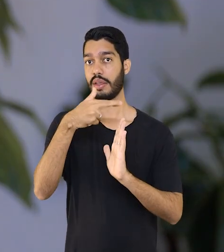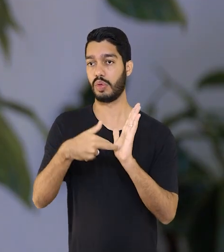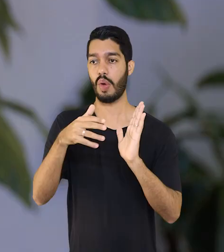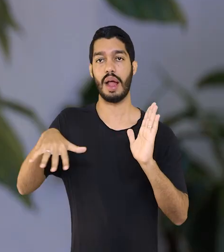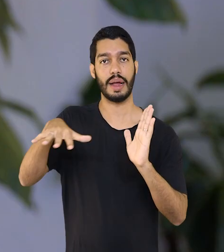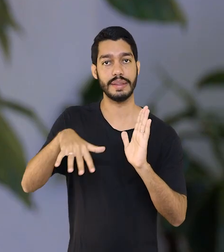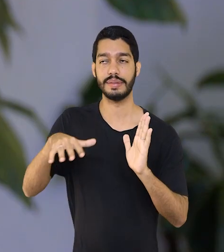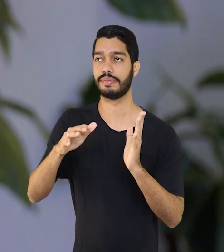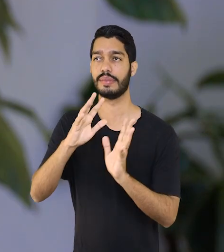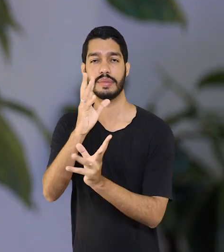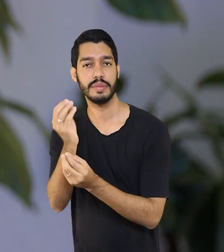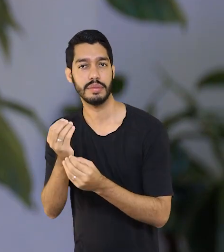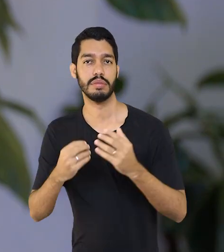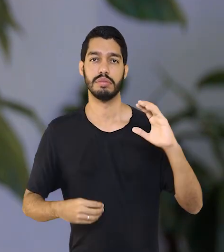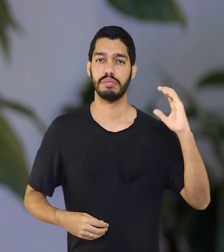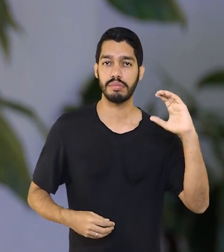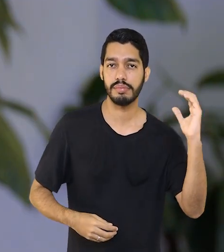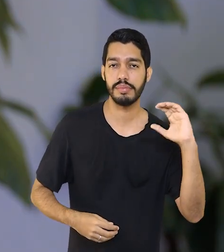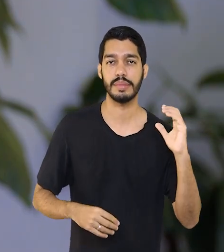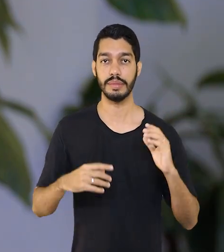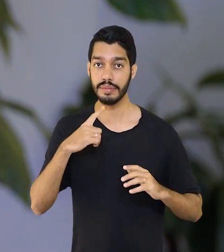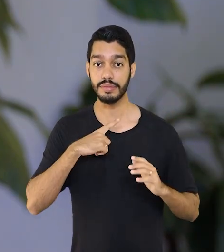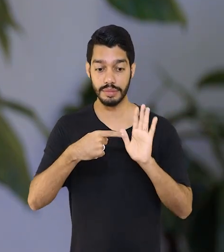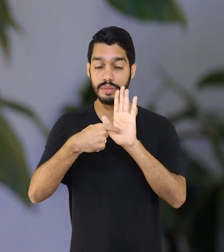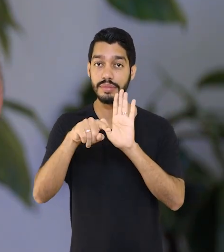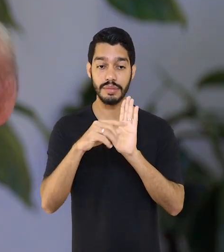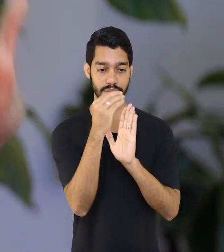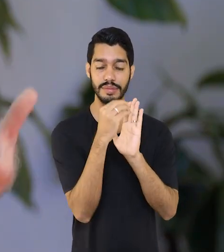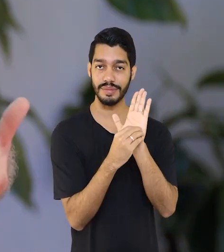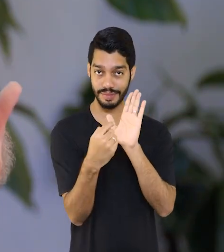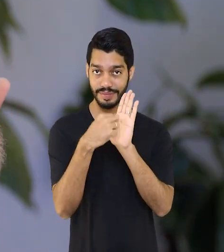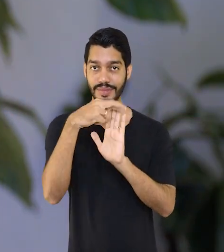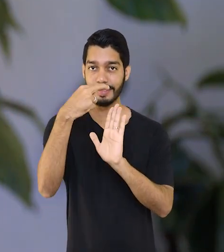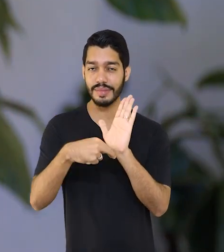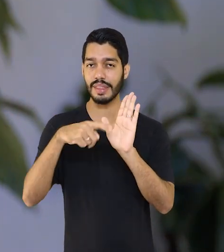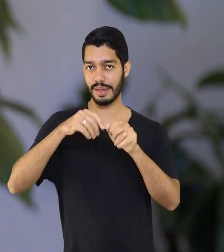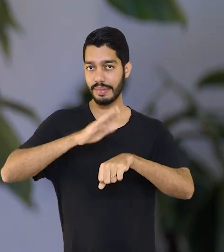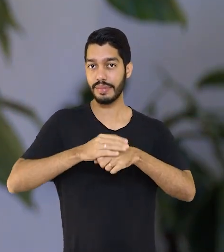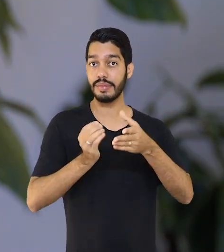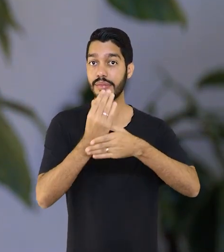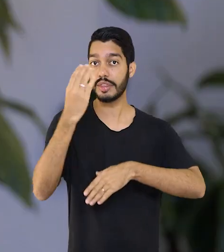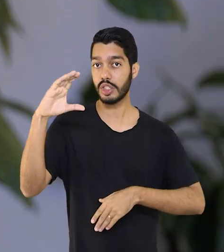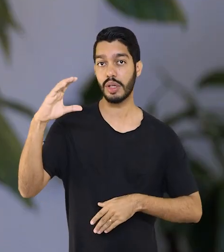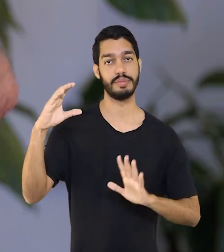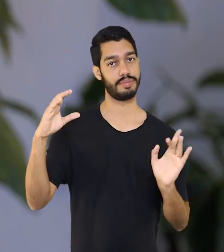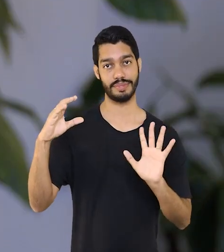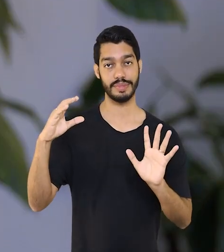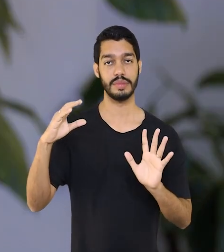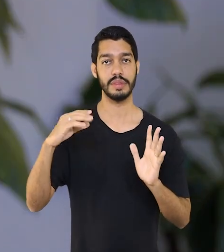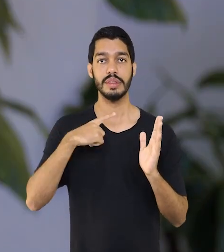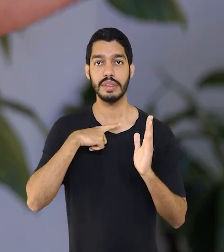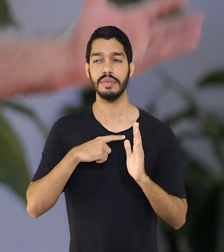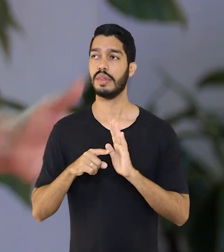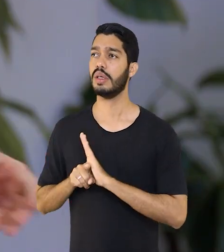estado das artes, da ciência. Veja, o IPCC não faz ciência diretamente, embora faça. Ele